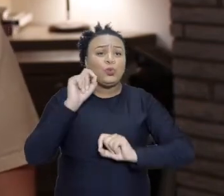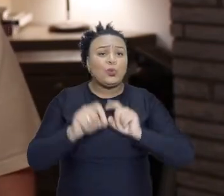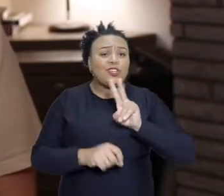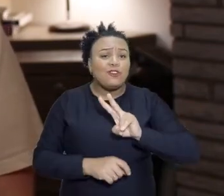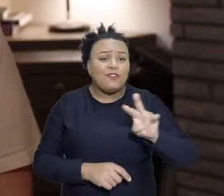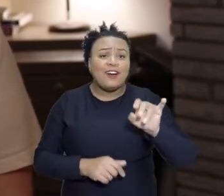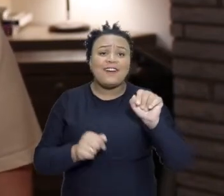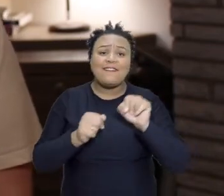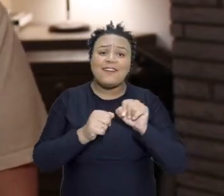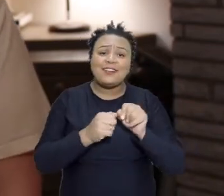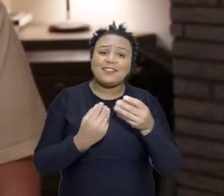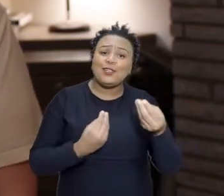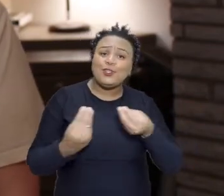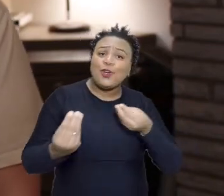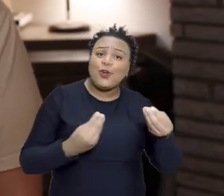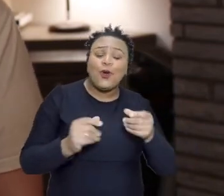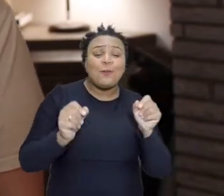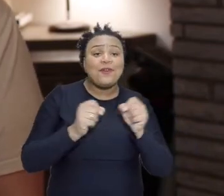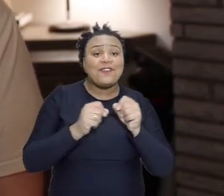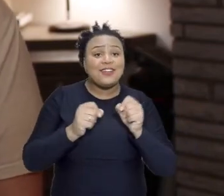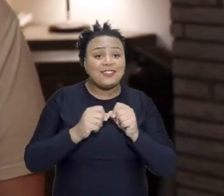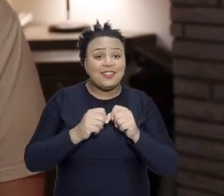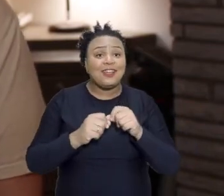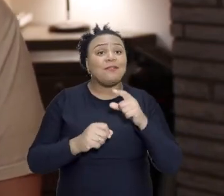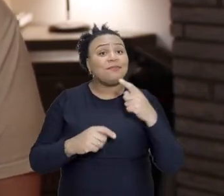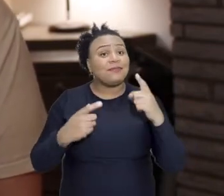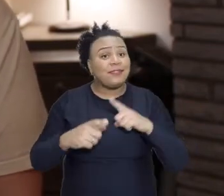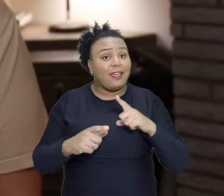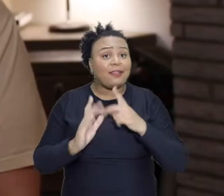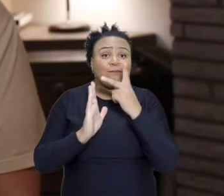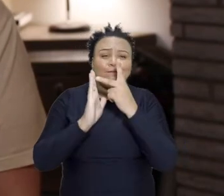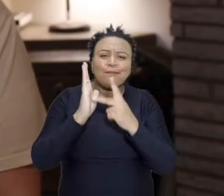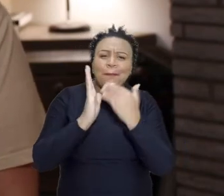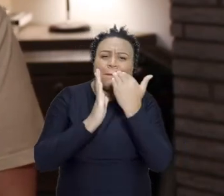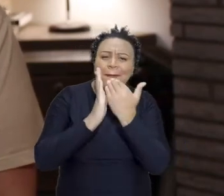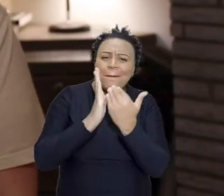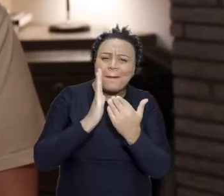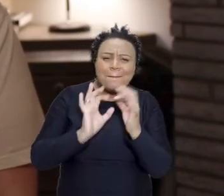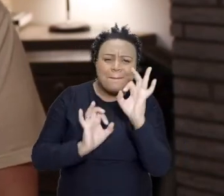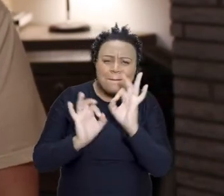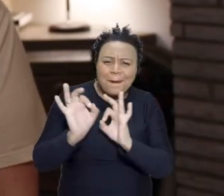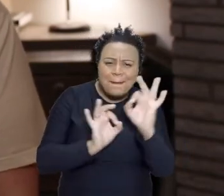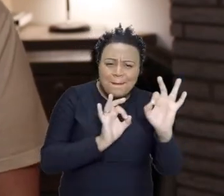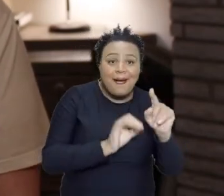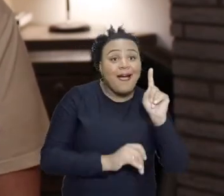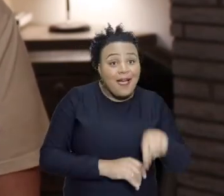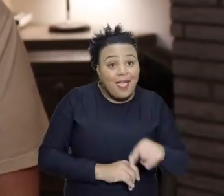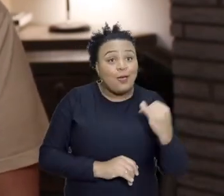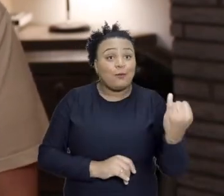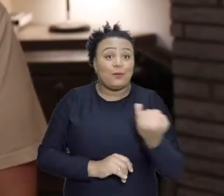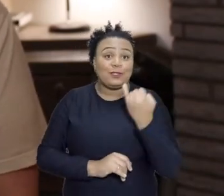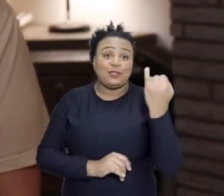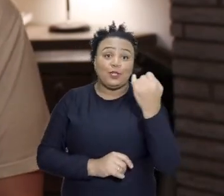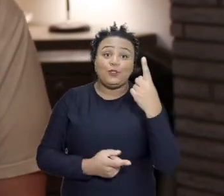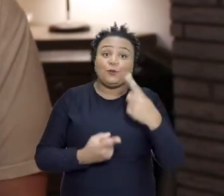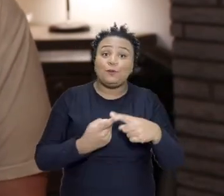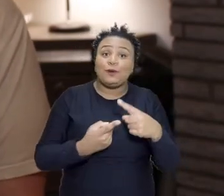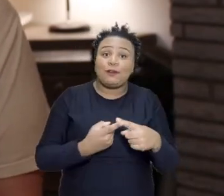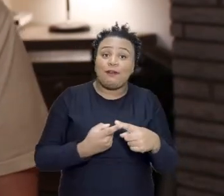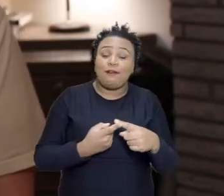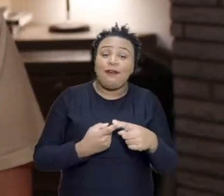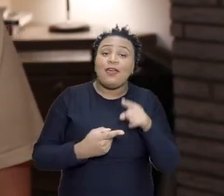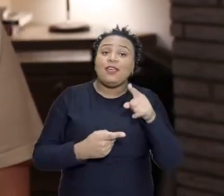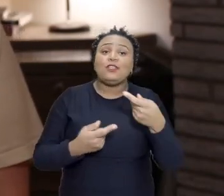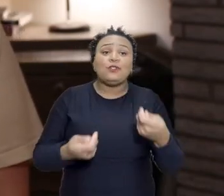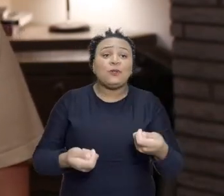você for fazer, ter o planejamento de tudo é muito importante. Por quê? Isso te tranquiliza,